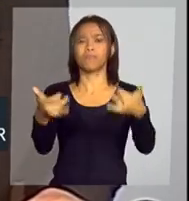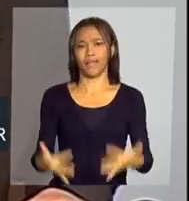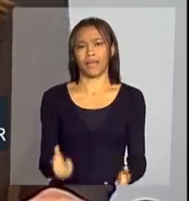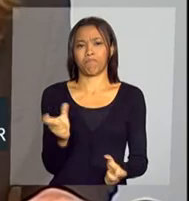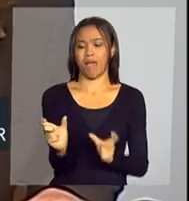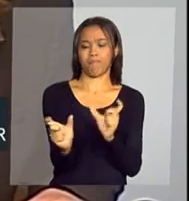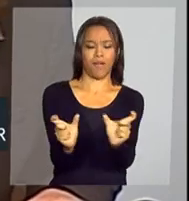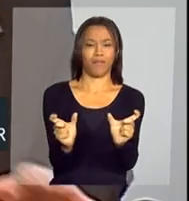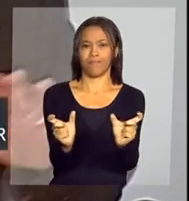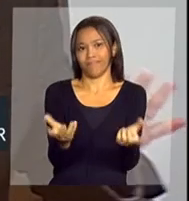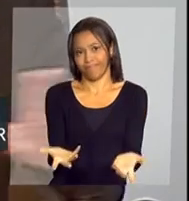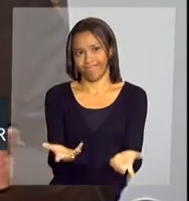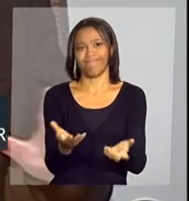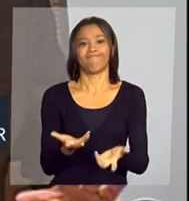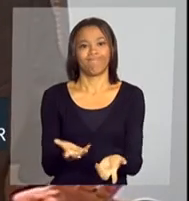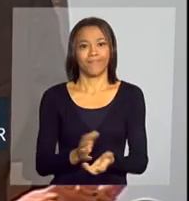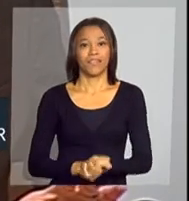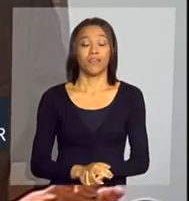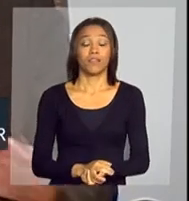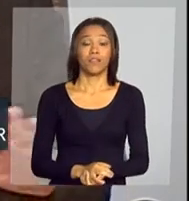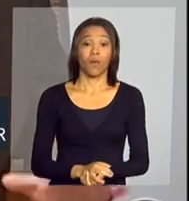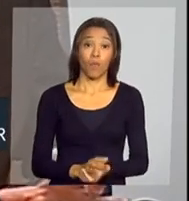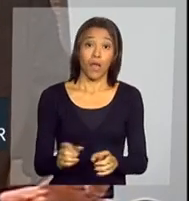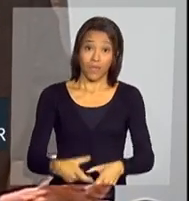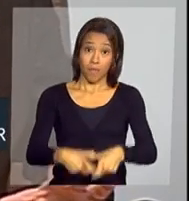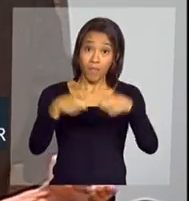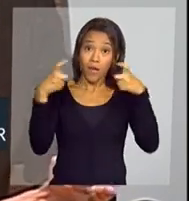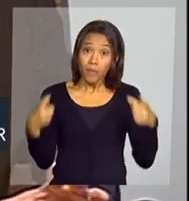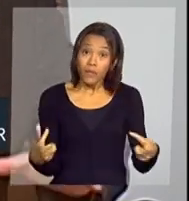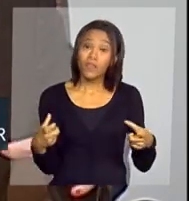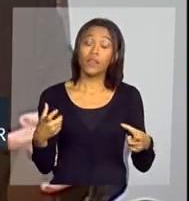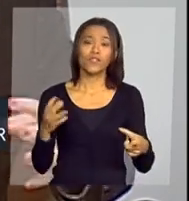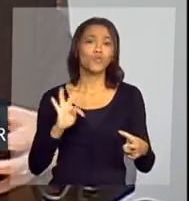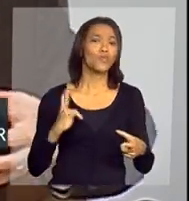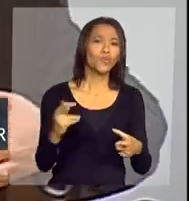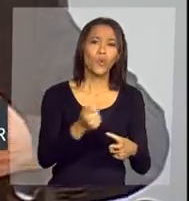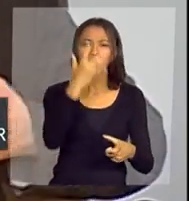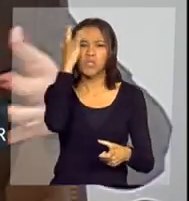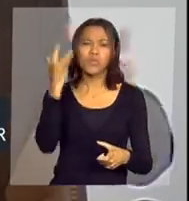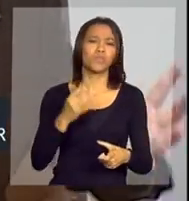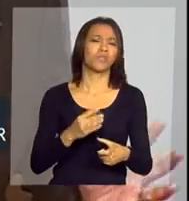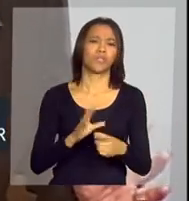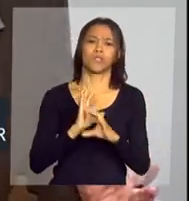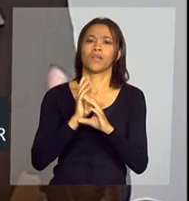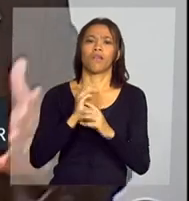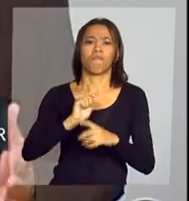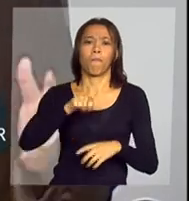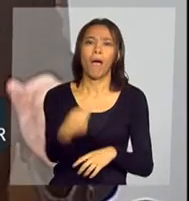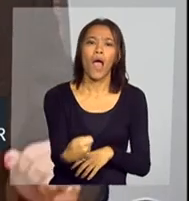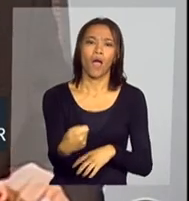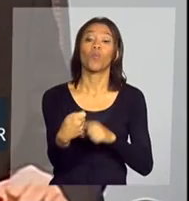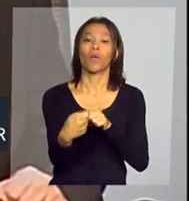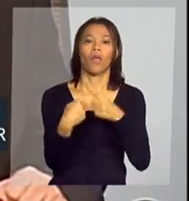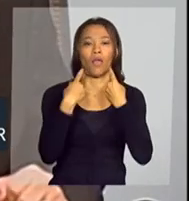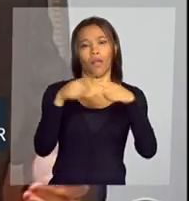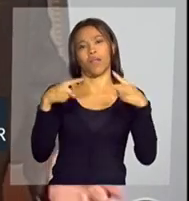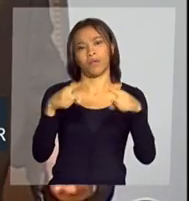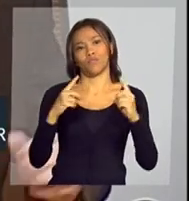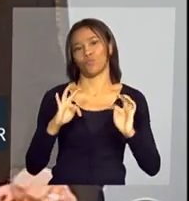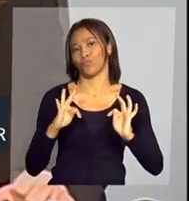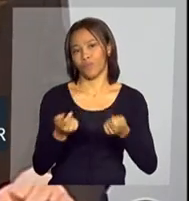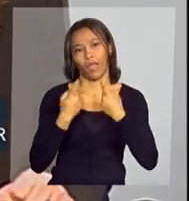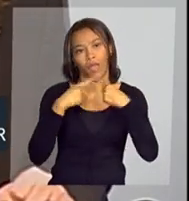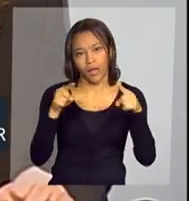alguém que aquilo eu vi se não descer então a maioria das vezes todo mundo te chama de reclamação mas aqui